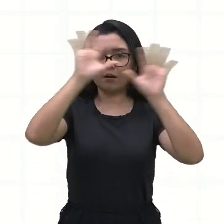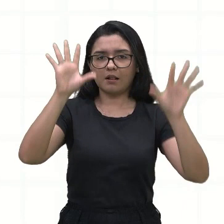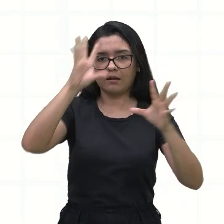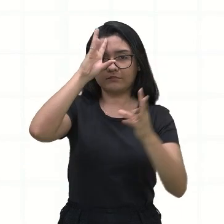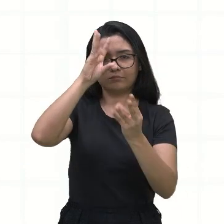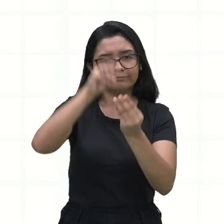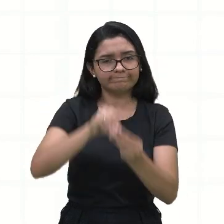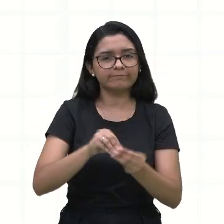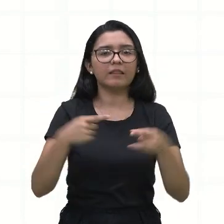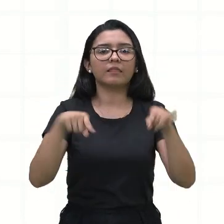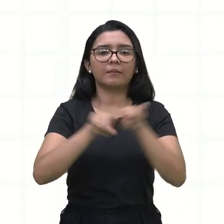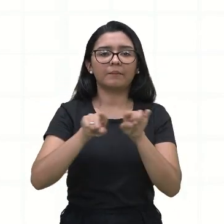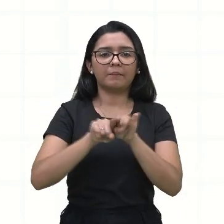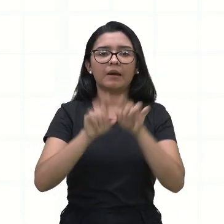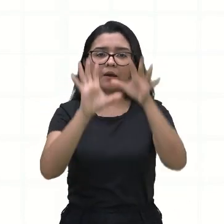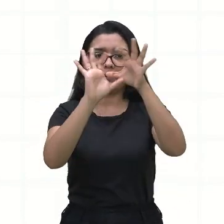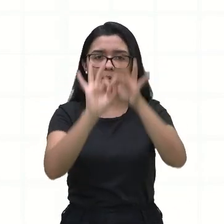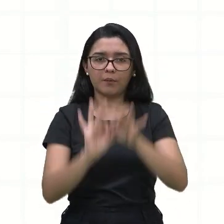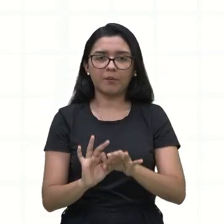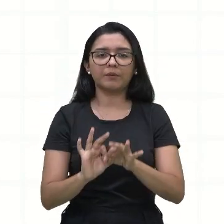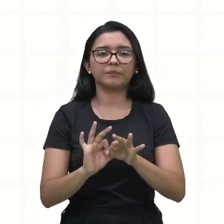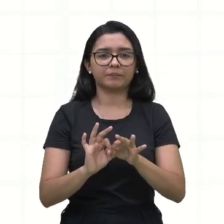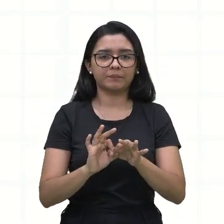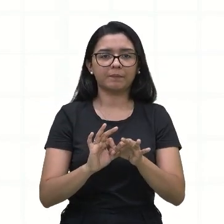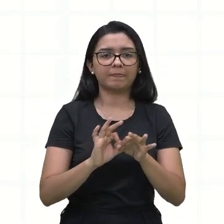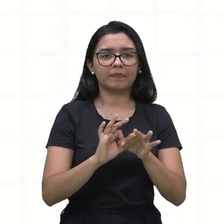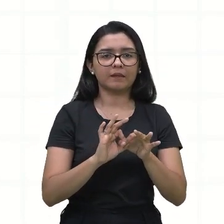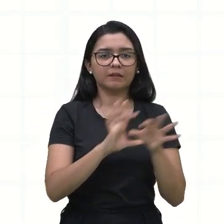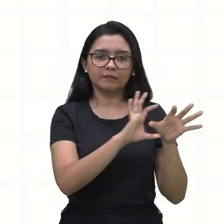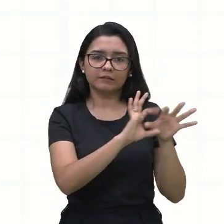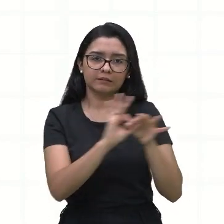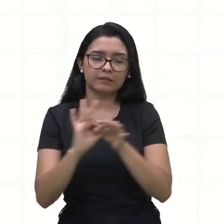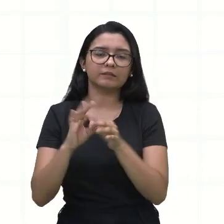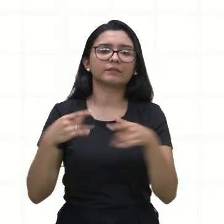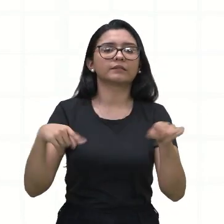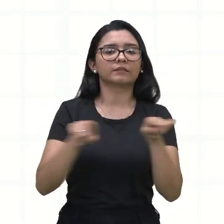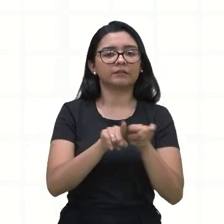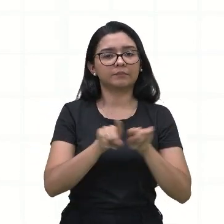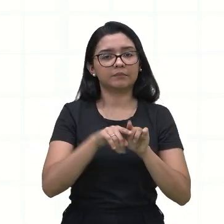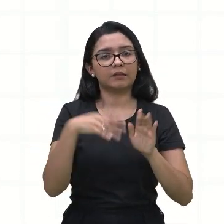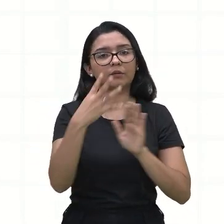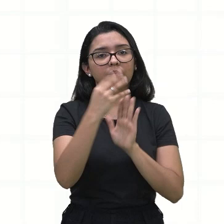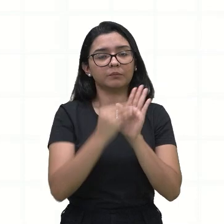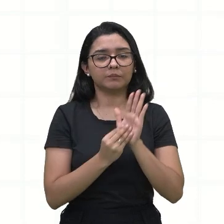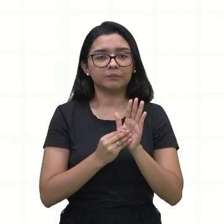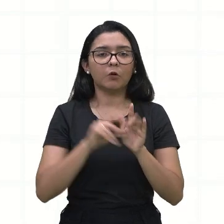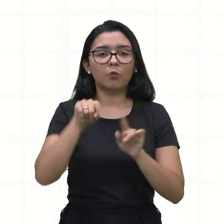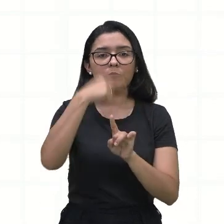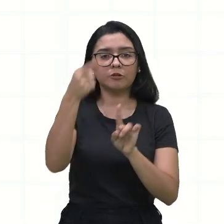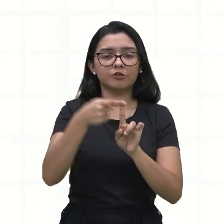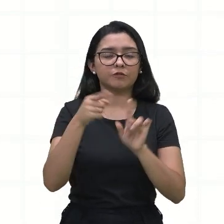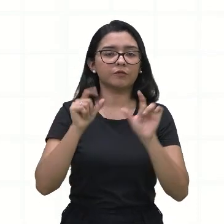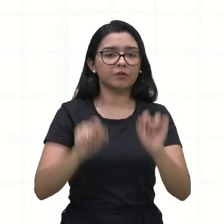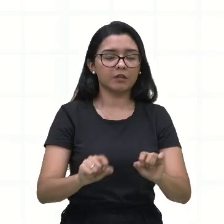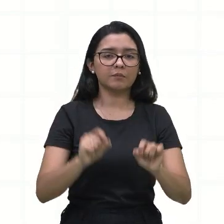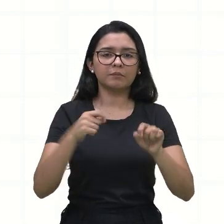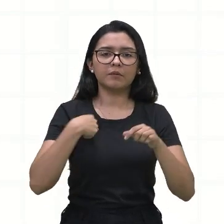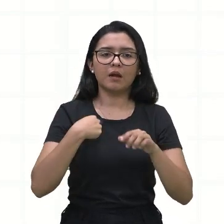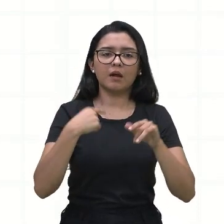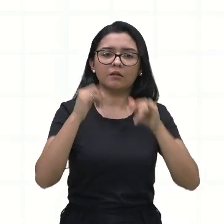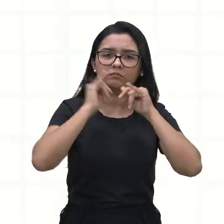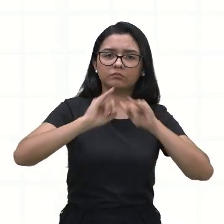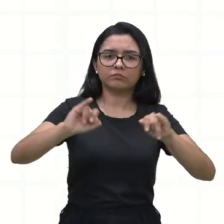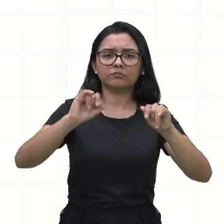também coerente. Muito bem. Então, a coerência textual ela aborda o conteúdo para atingir o objetivo de passar uma mensagem clara